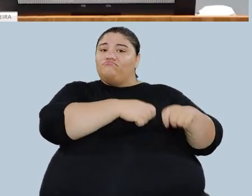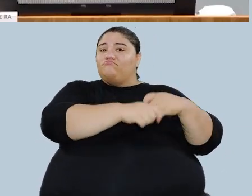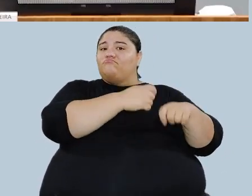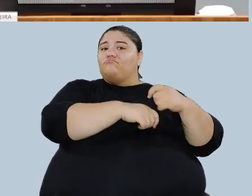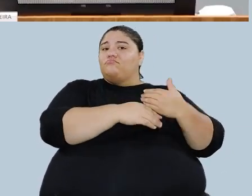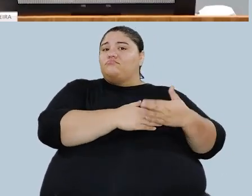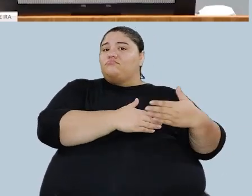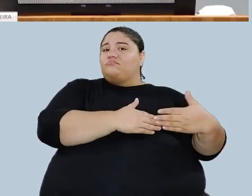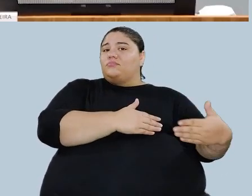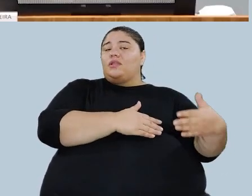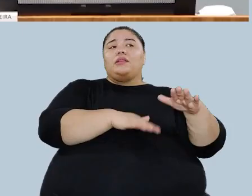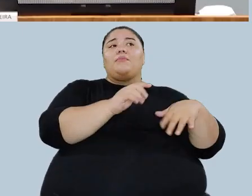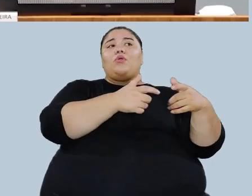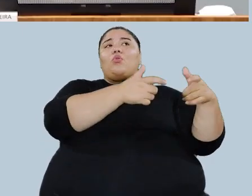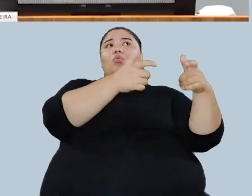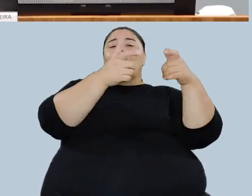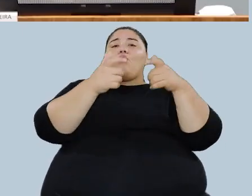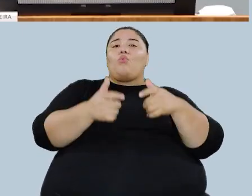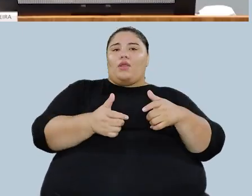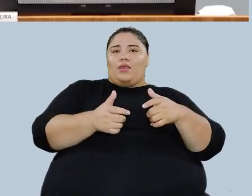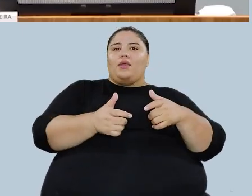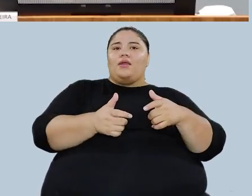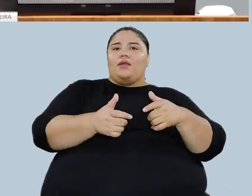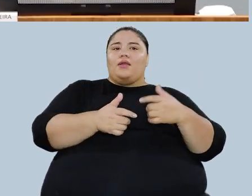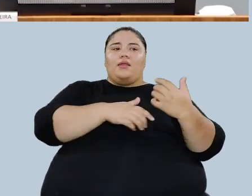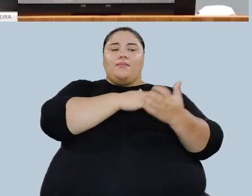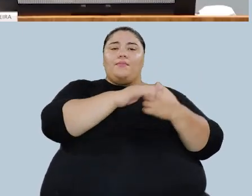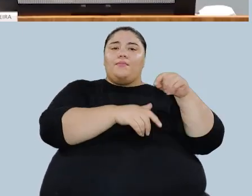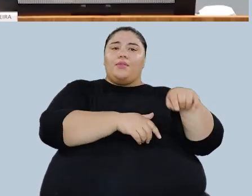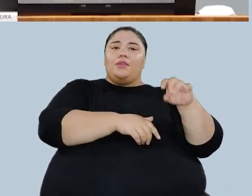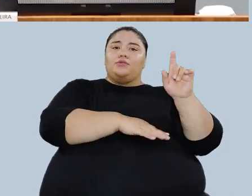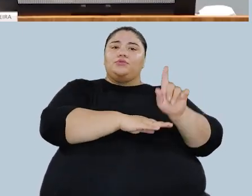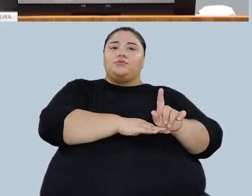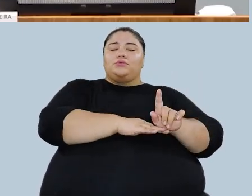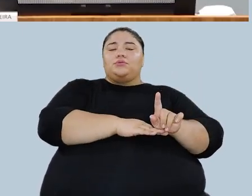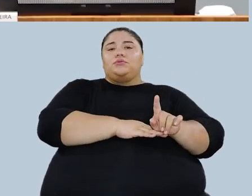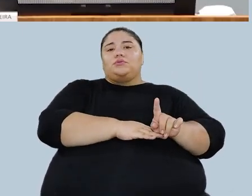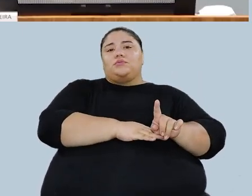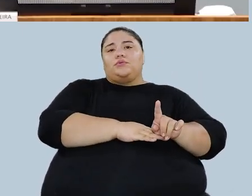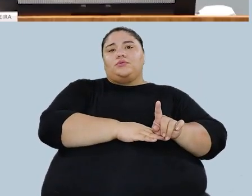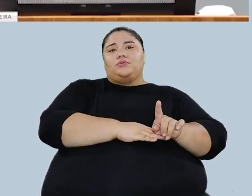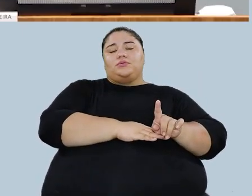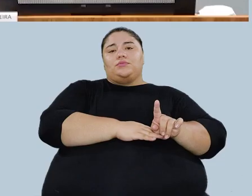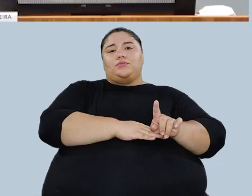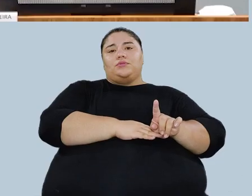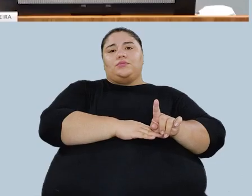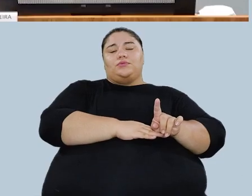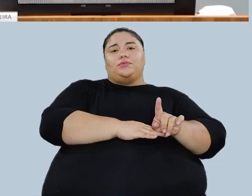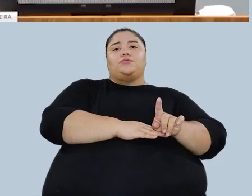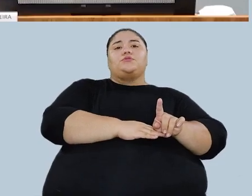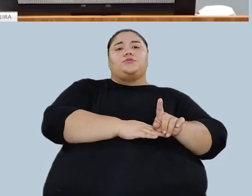acontecer independentemente do local onde está o estabelecimento do gestor dessas operações, né? Então,